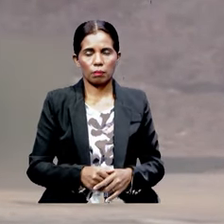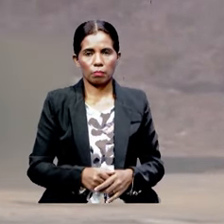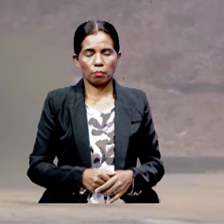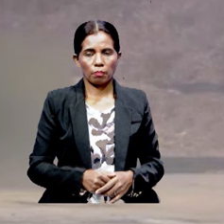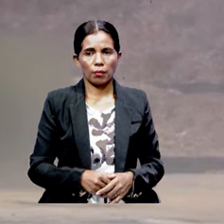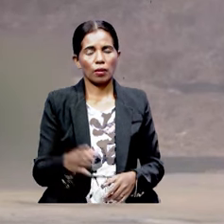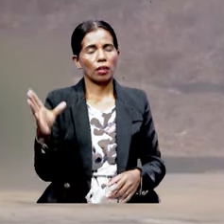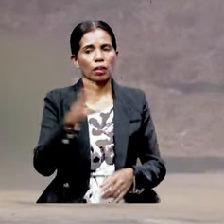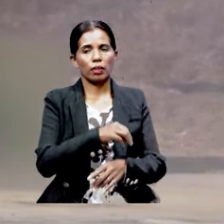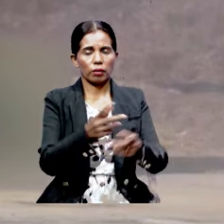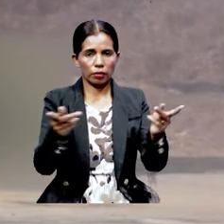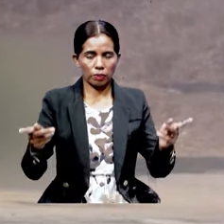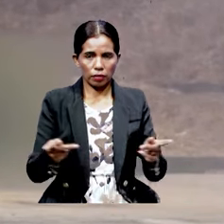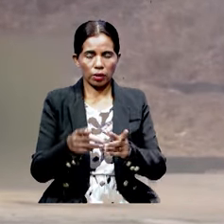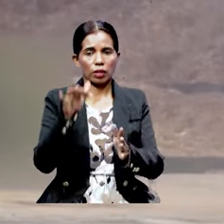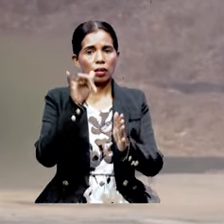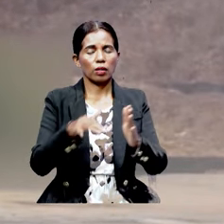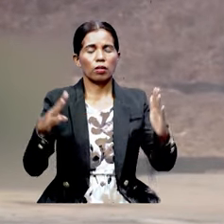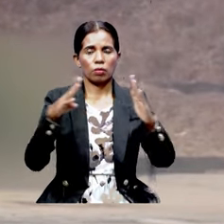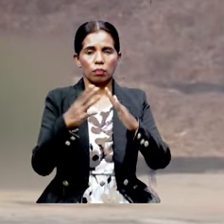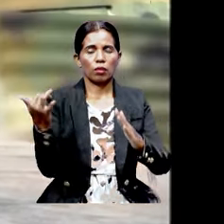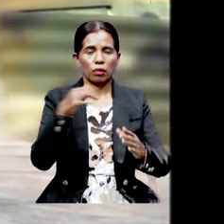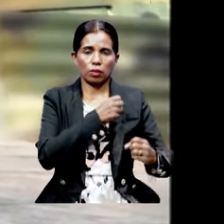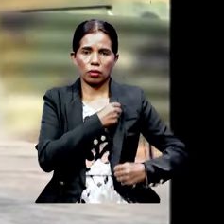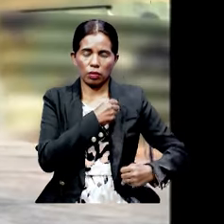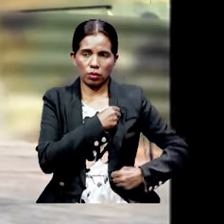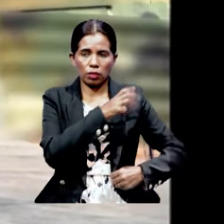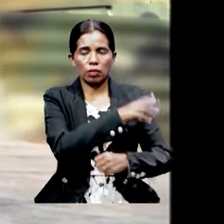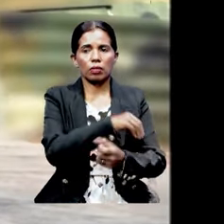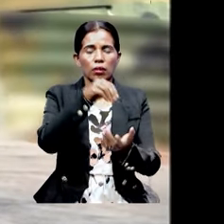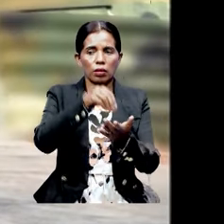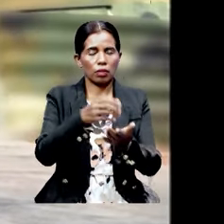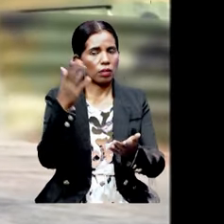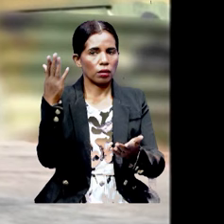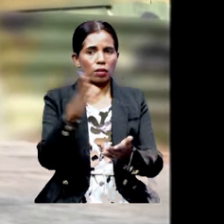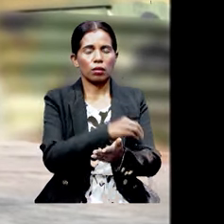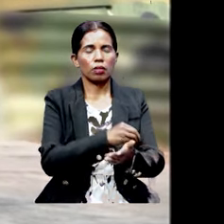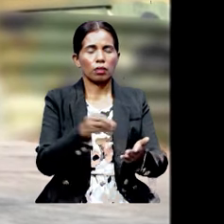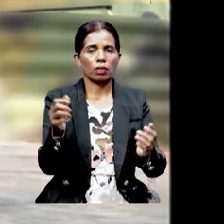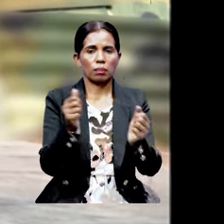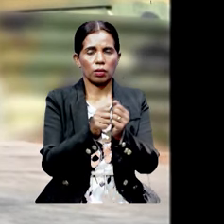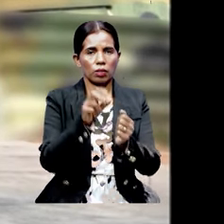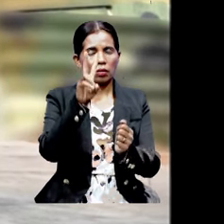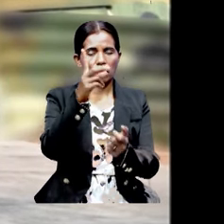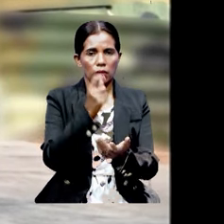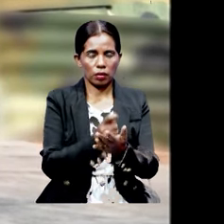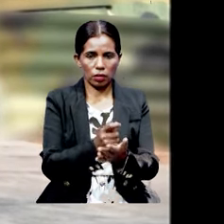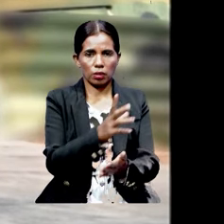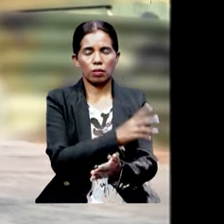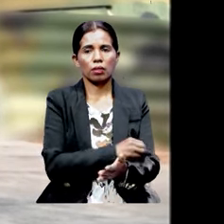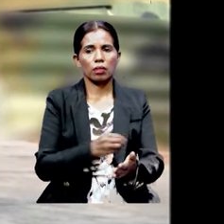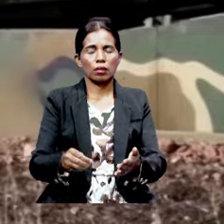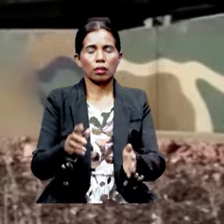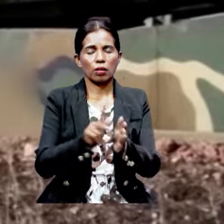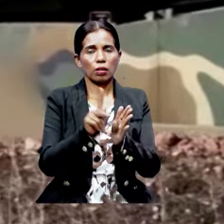Yeonpyeong ne hela fatim ba residente no soldado sira ne be destacado e ne ba liurihun rua mais ou menos quilômetro